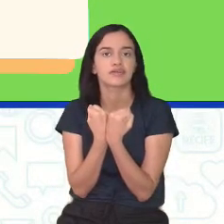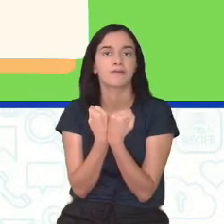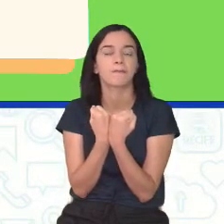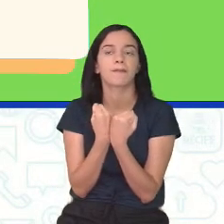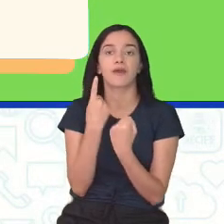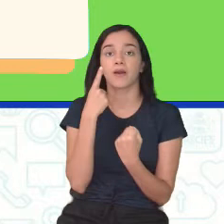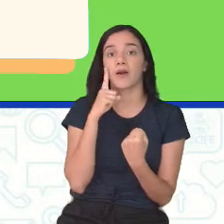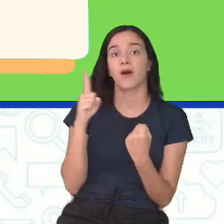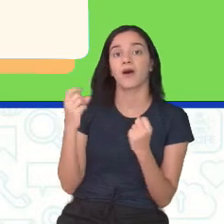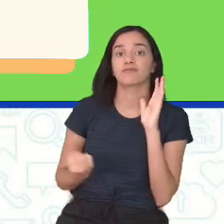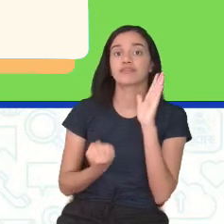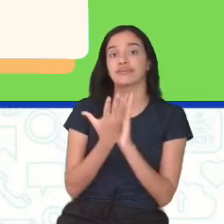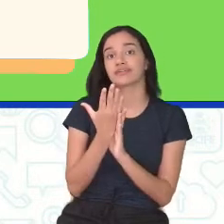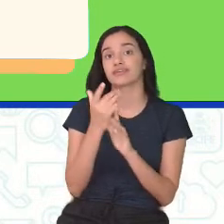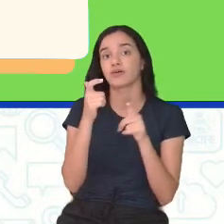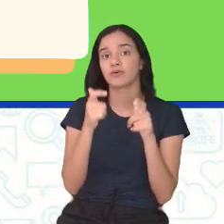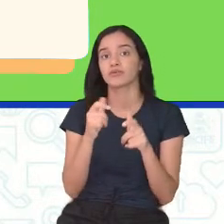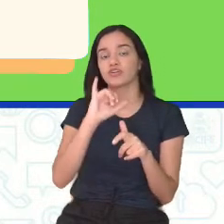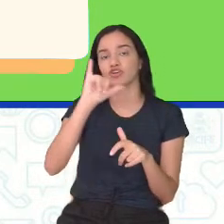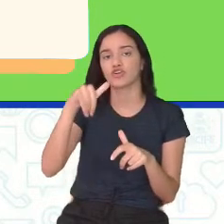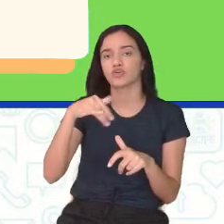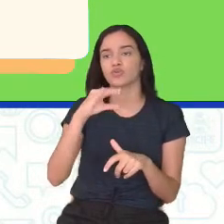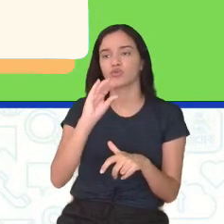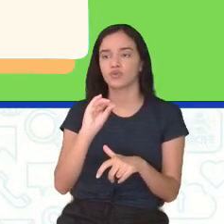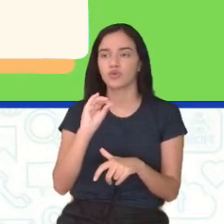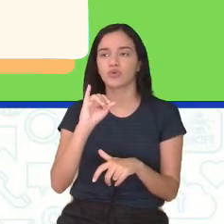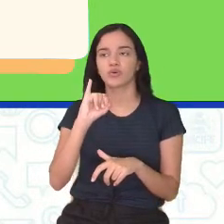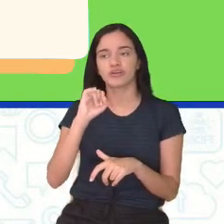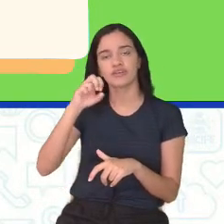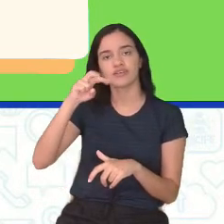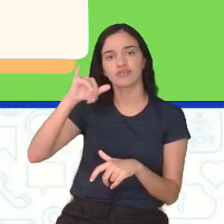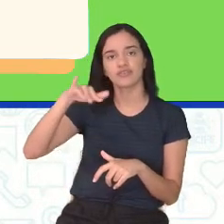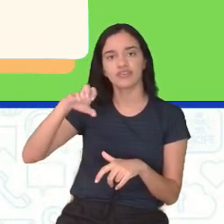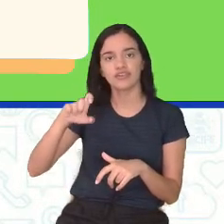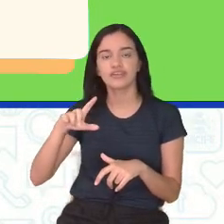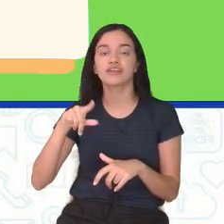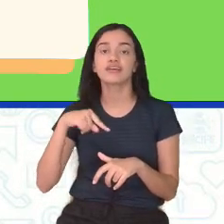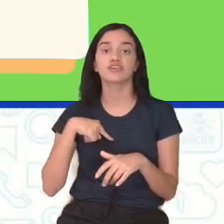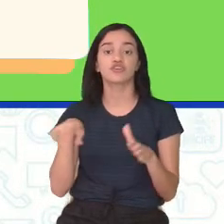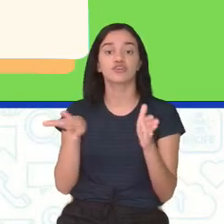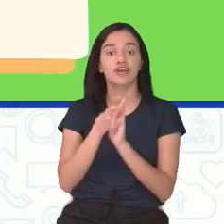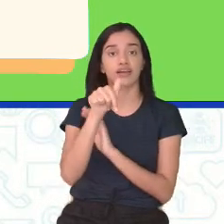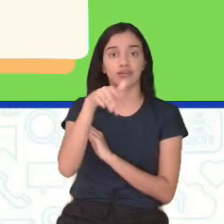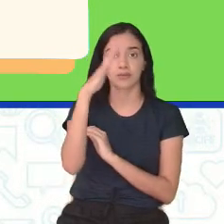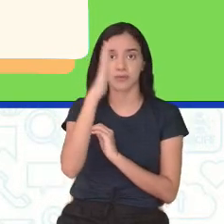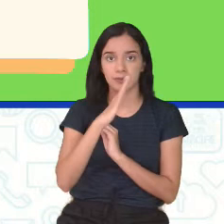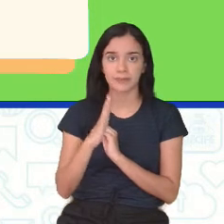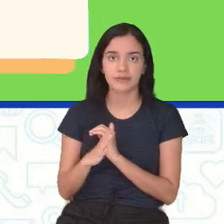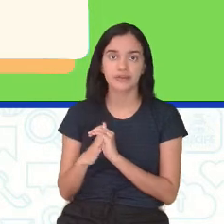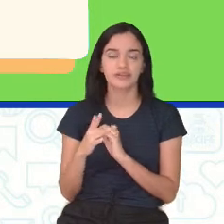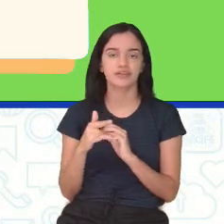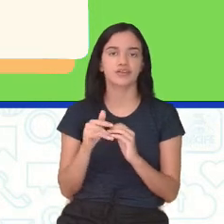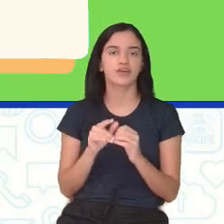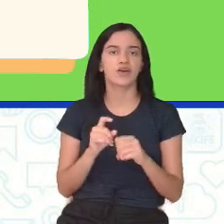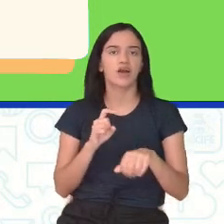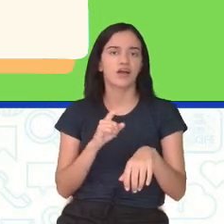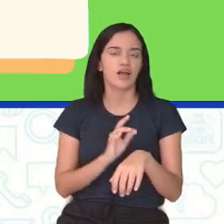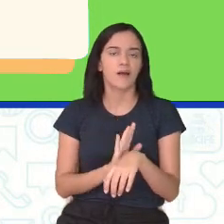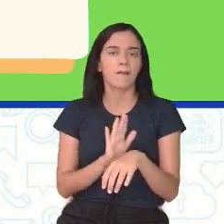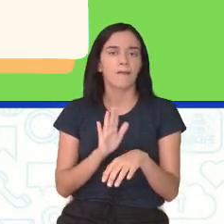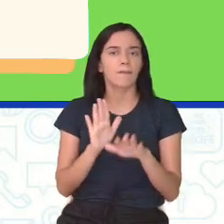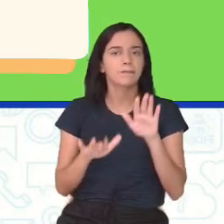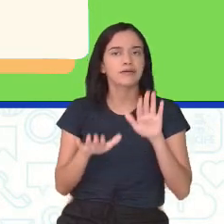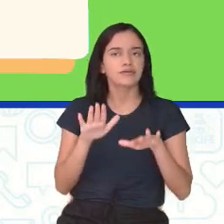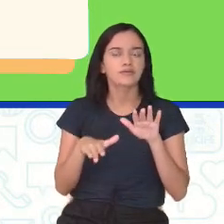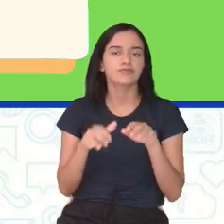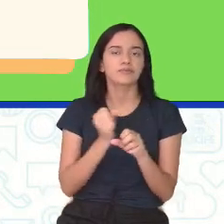Joinville aí foi fundada. Então vejam que chega no Brasil aí com um certo tempo, né, em